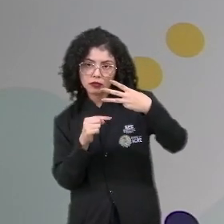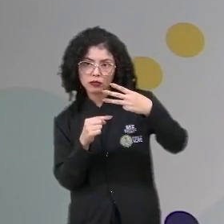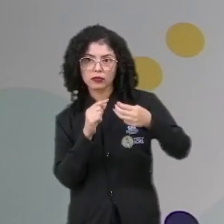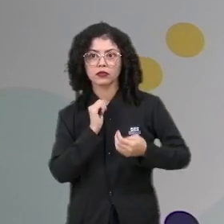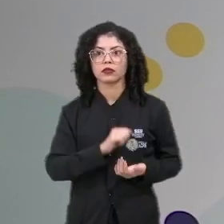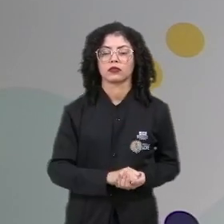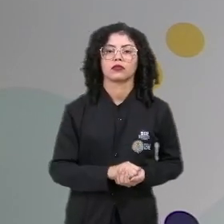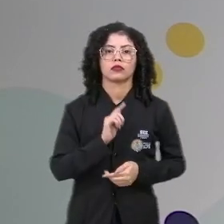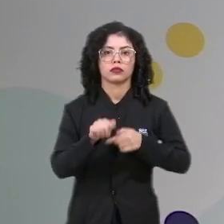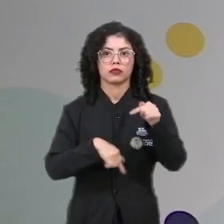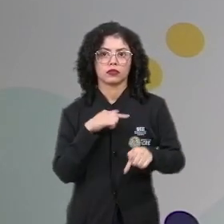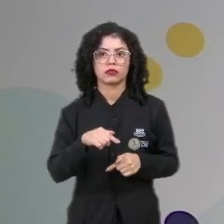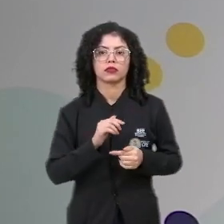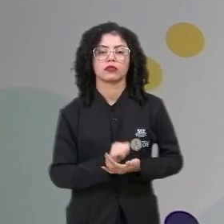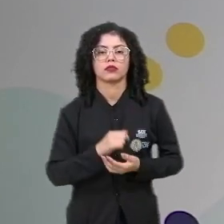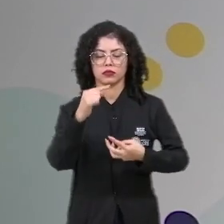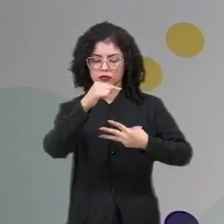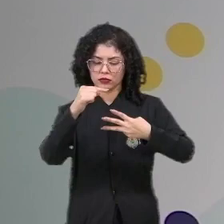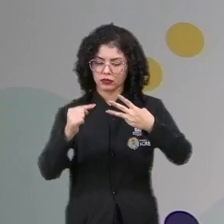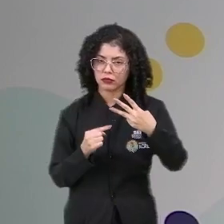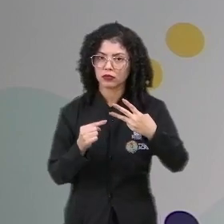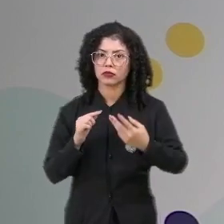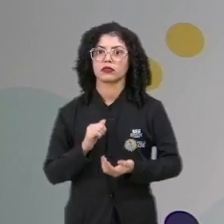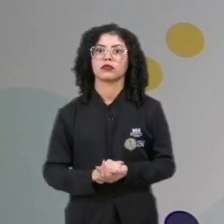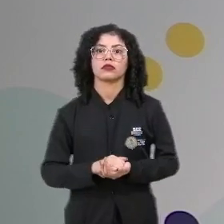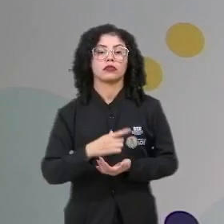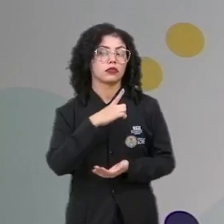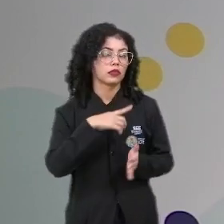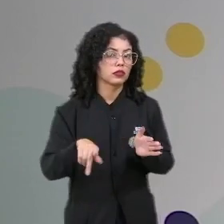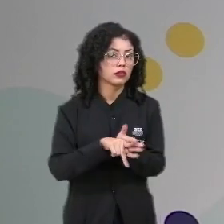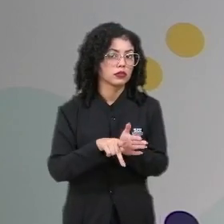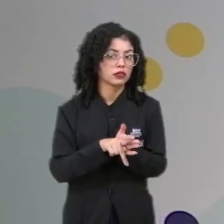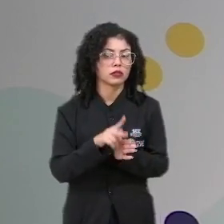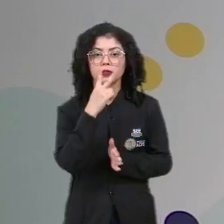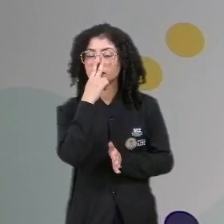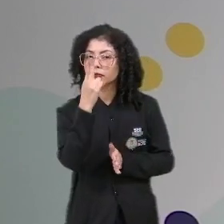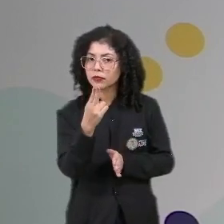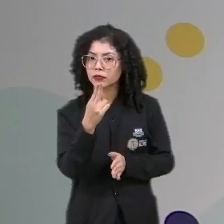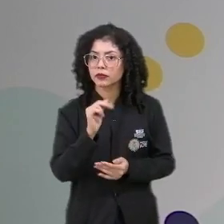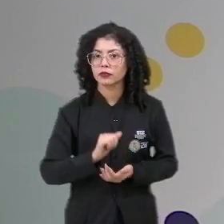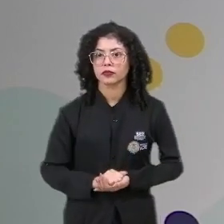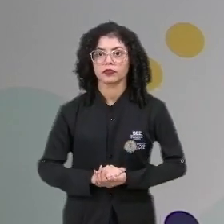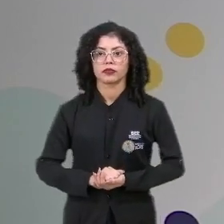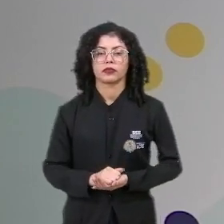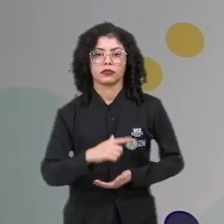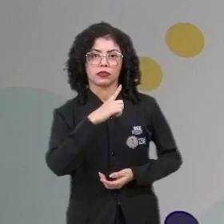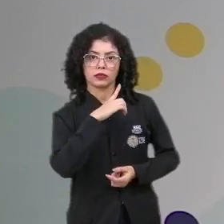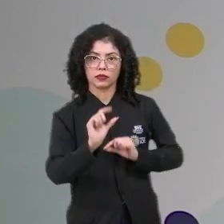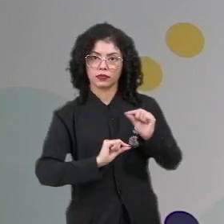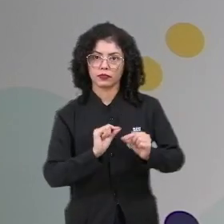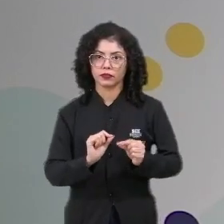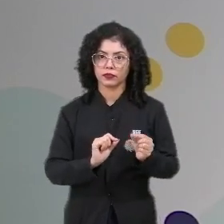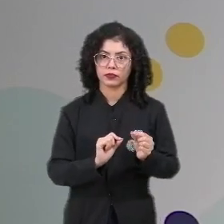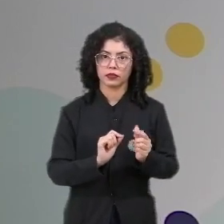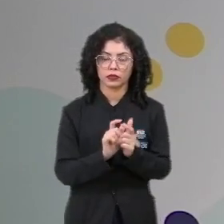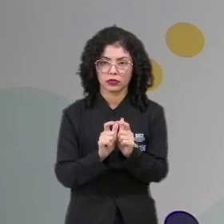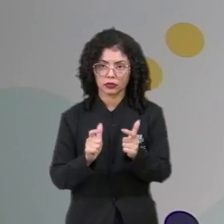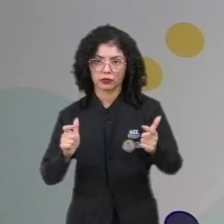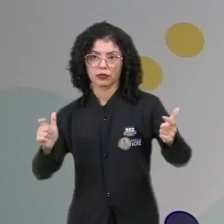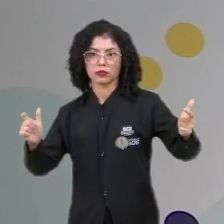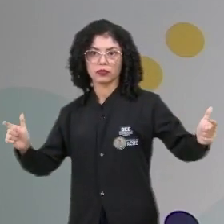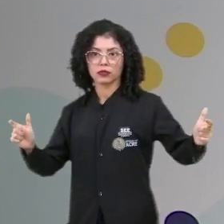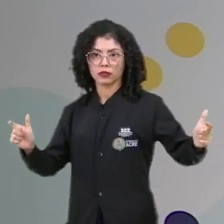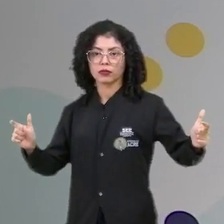elementos químicos. E esses 3 elementos, eles tinham propriedades semelhantes, ou seja, era a ordem crescente